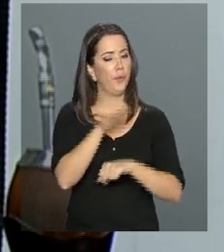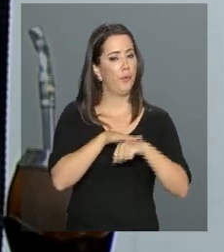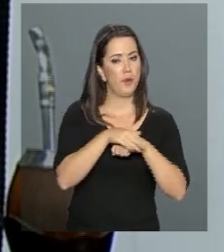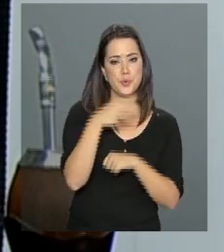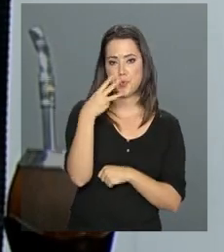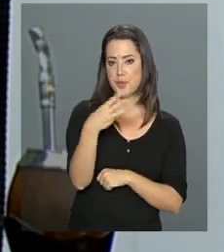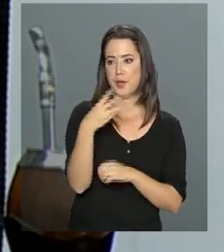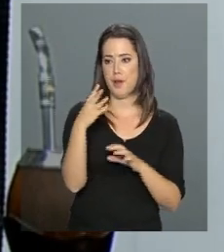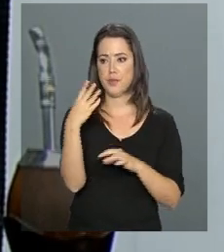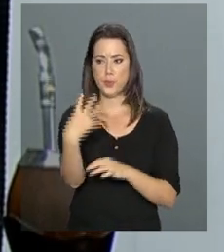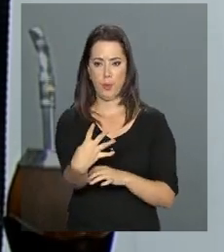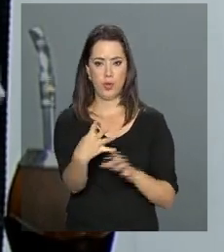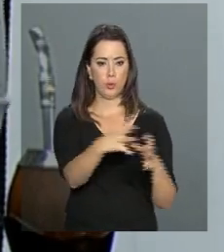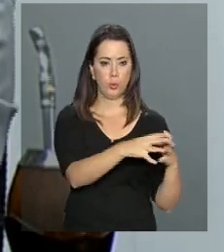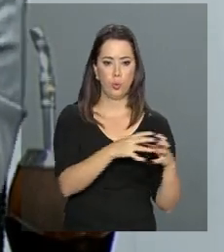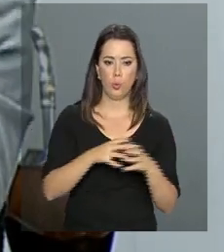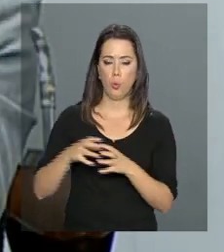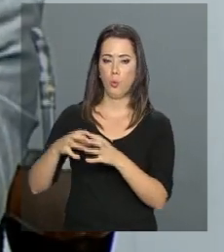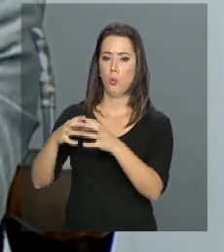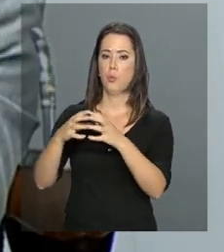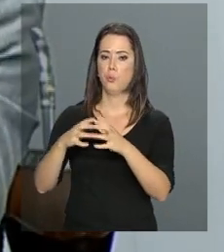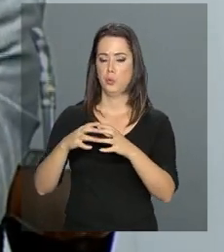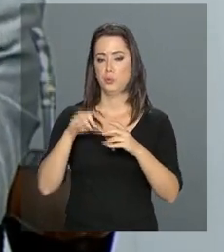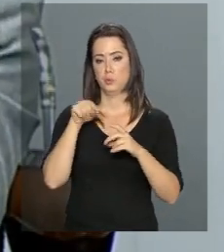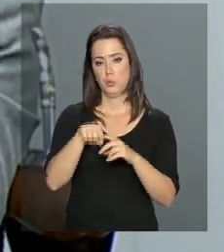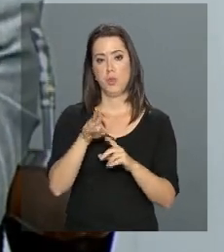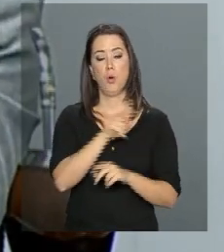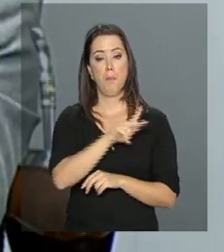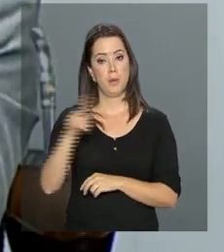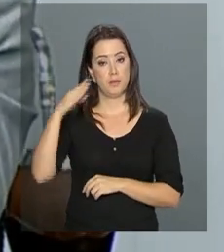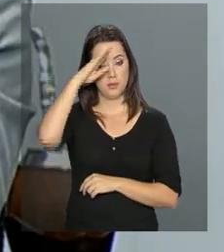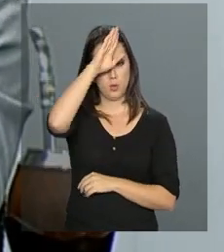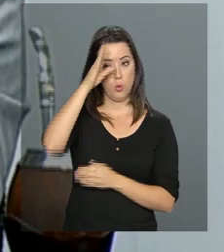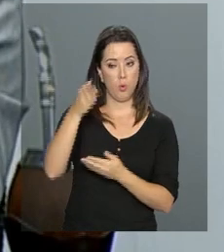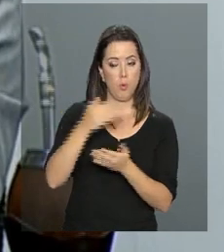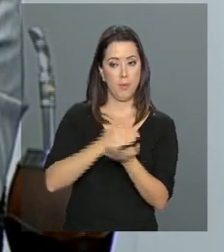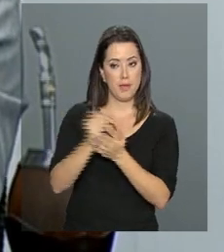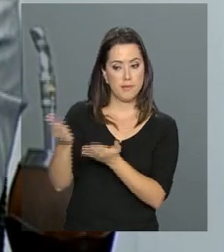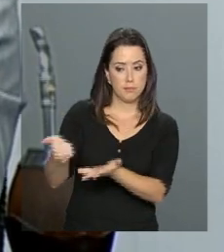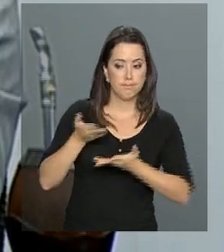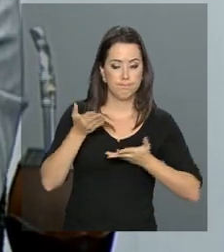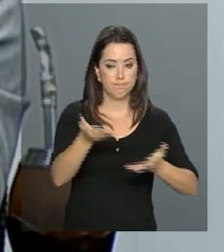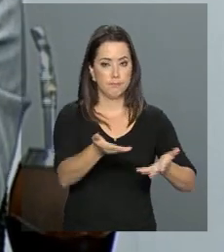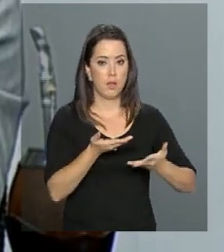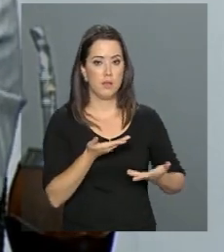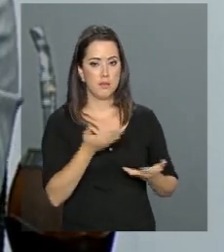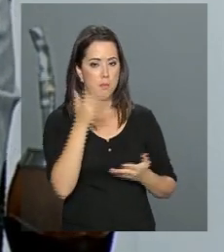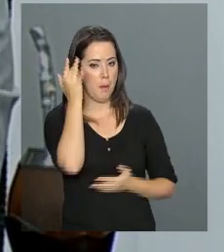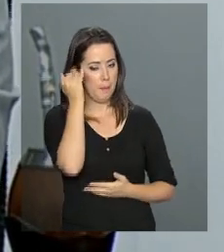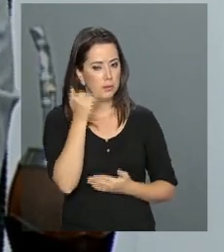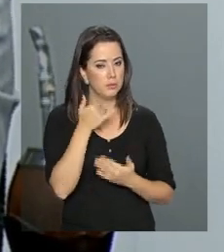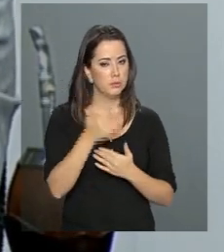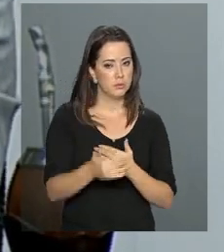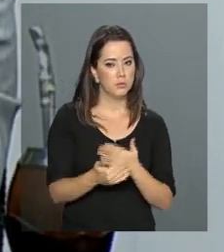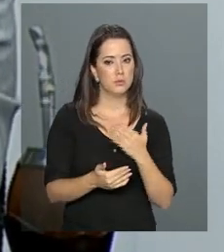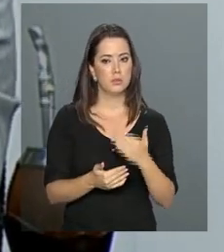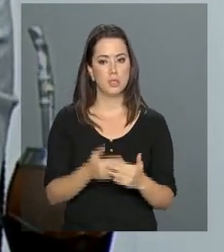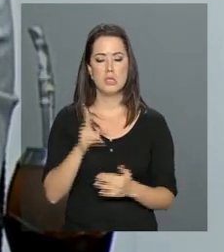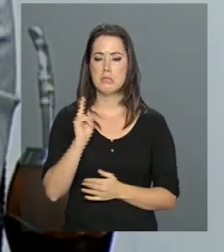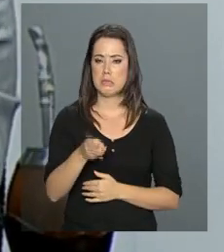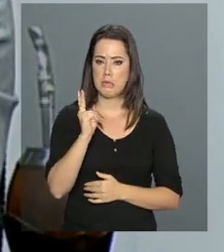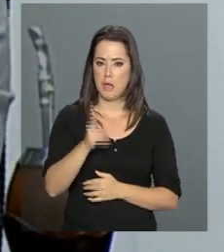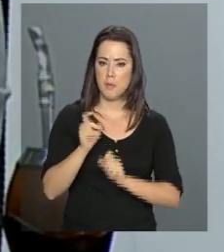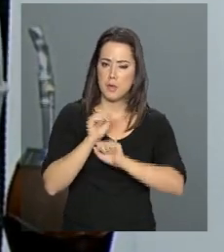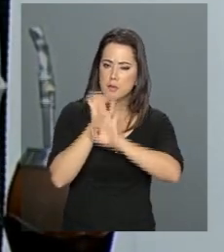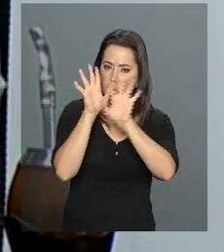três ou quatro bancadas é o presidente começa a receber as bancadas a partir de amanhã e vai ficar sempre muito claro